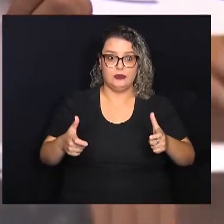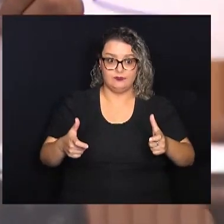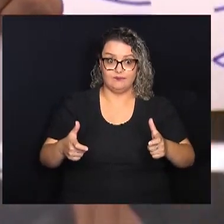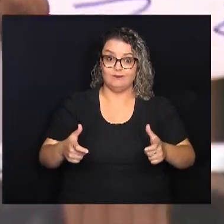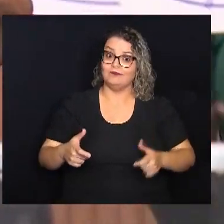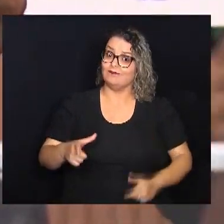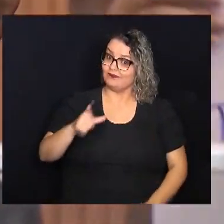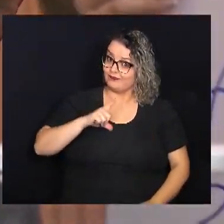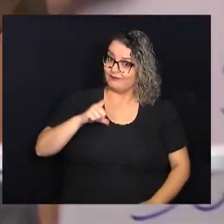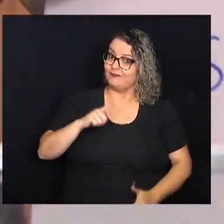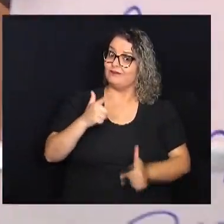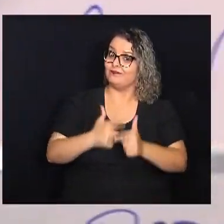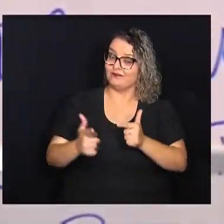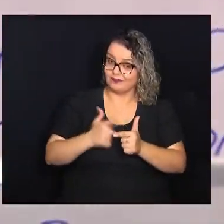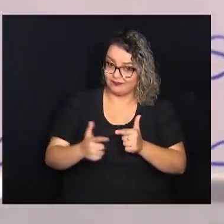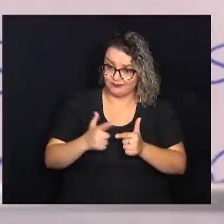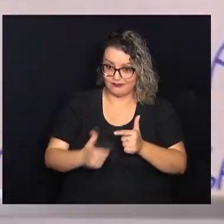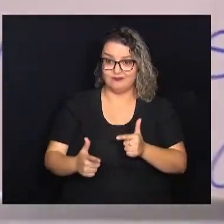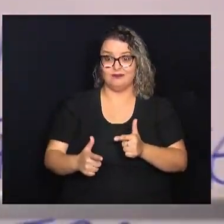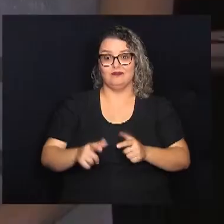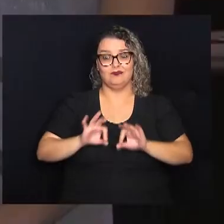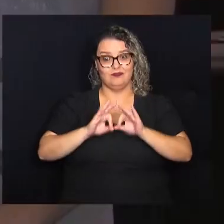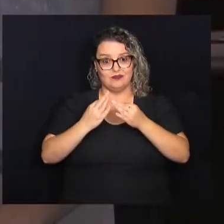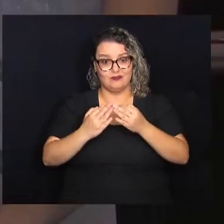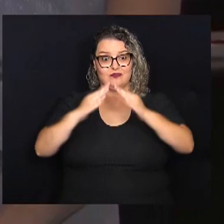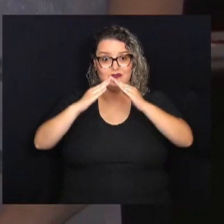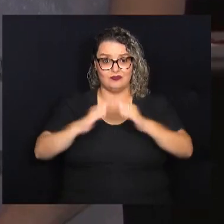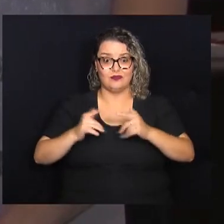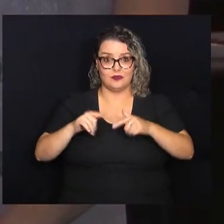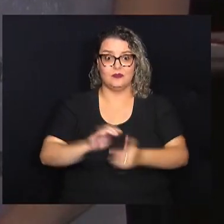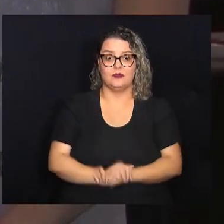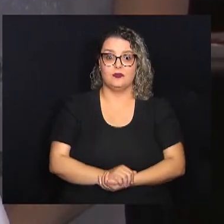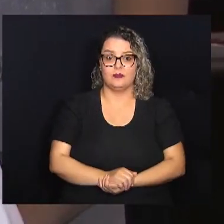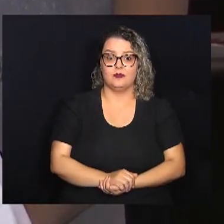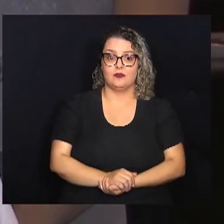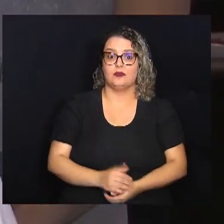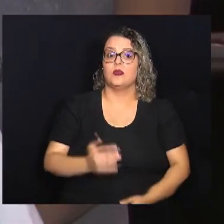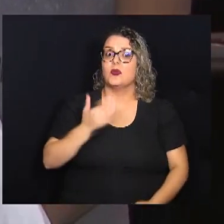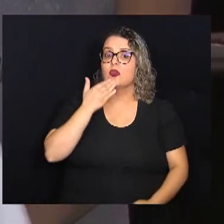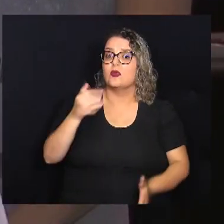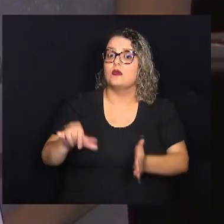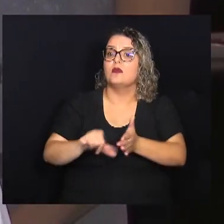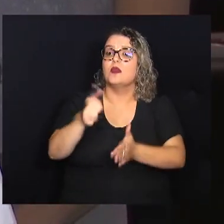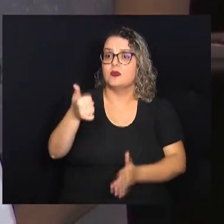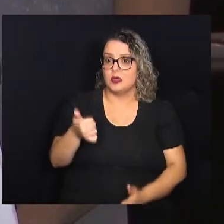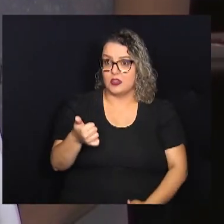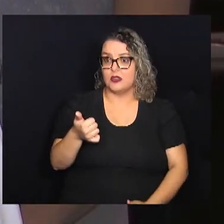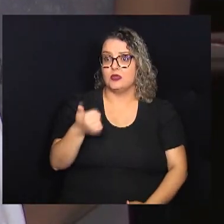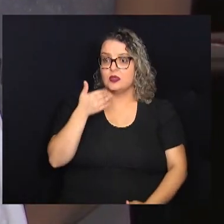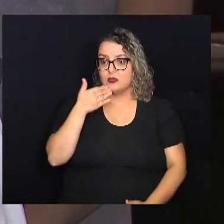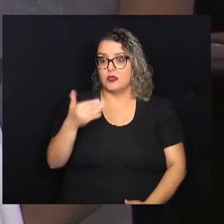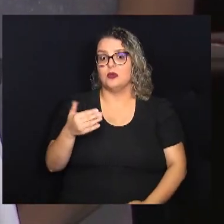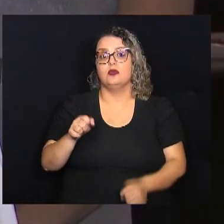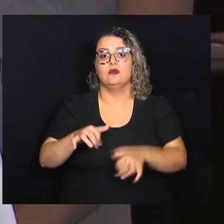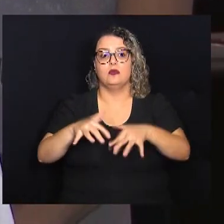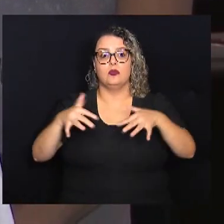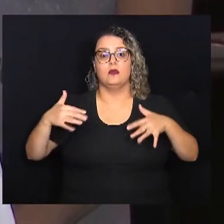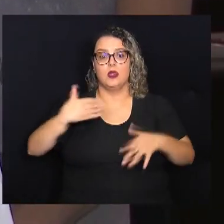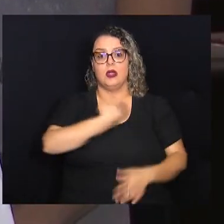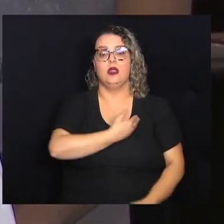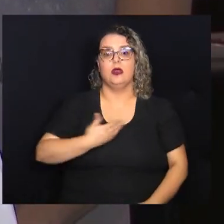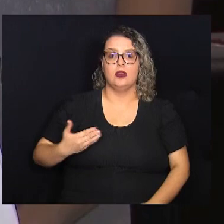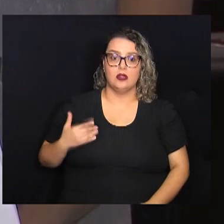geram transtornos para as famílias que moram no local. Nós vamos reivindicar primeiro uma audiência pública na